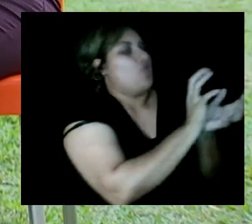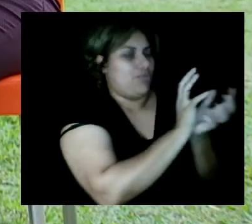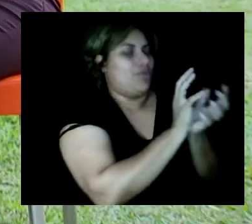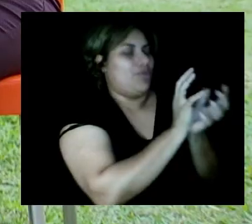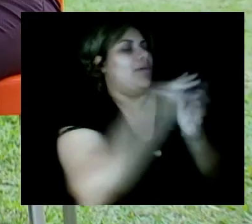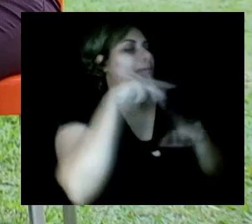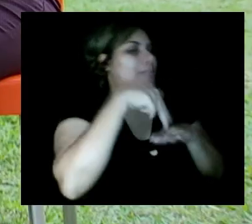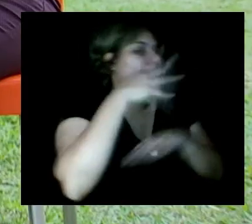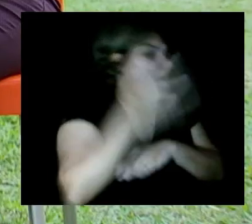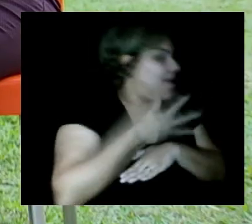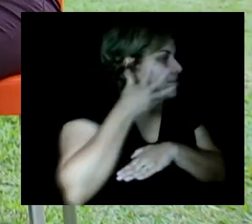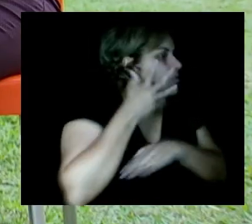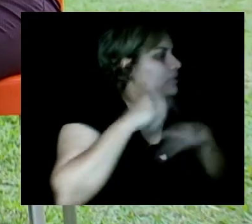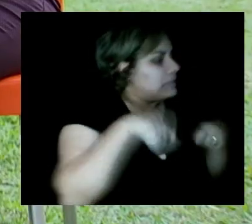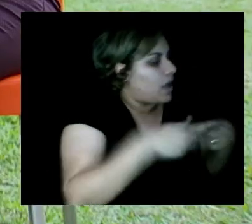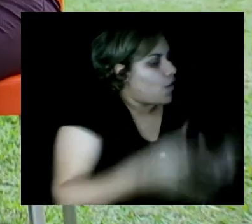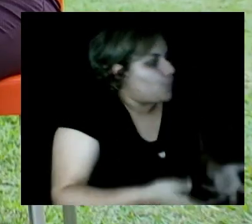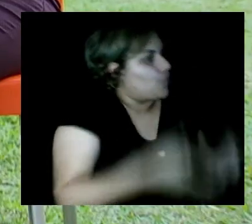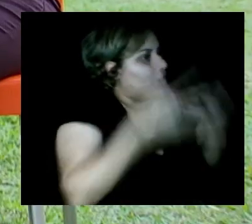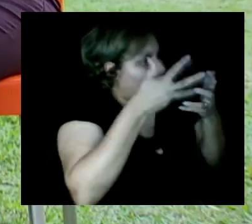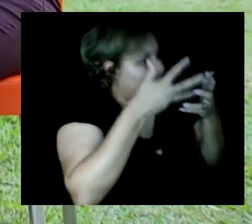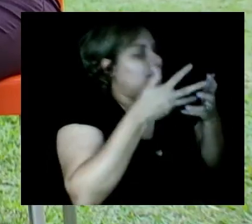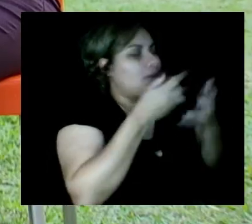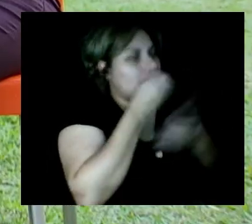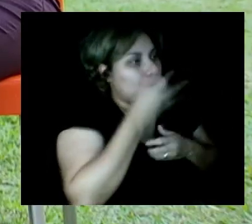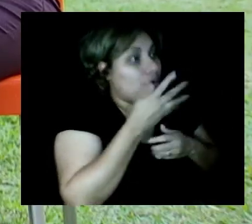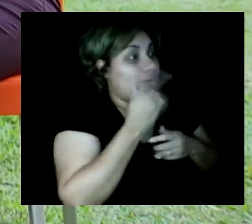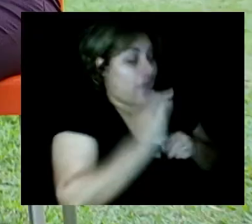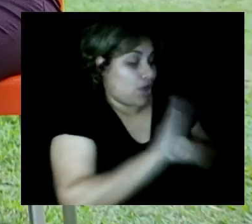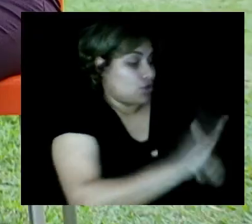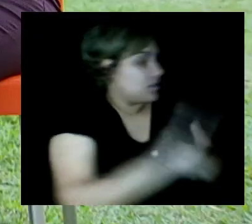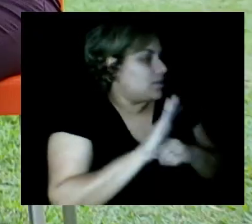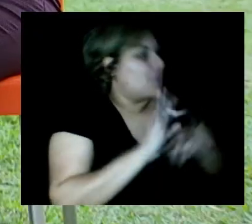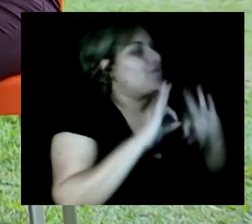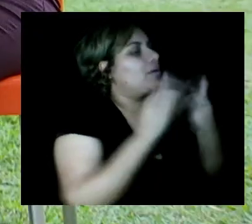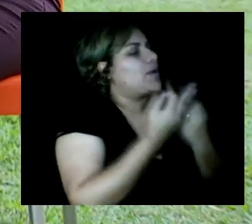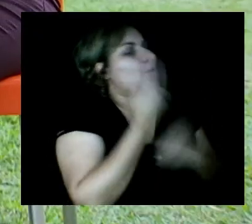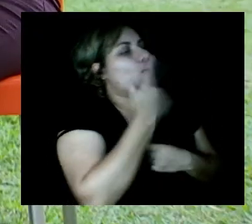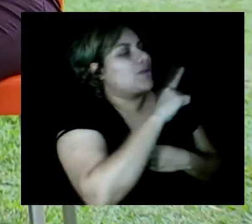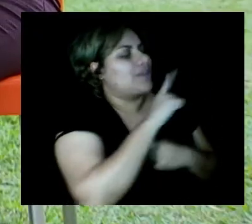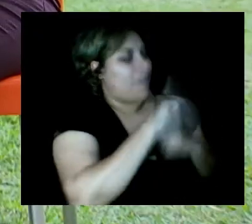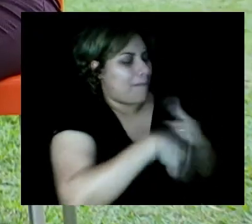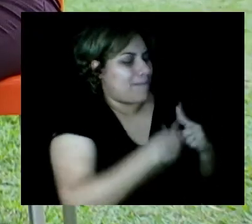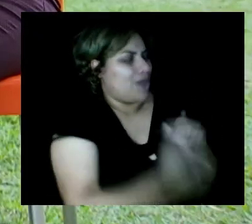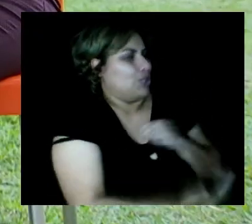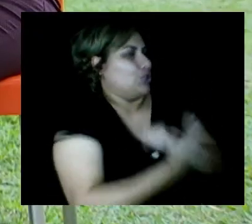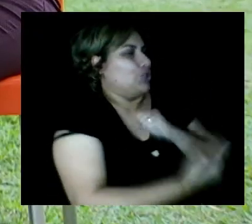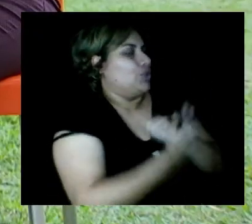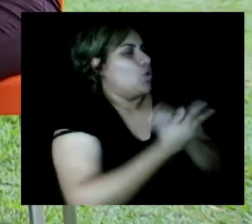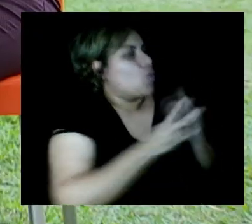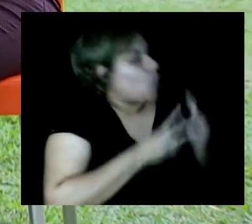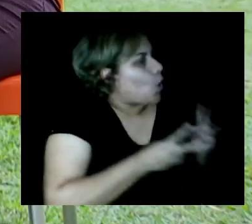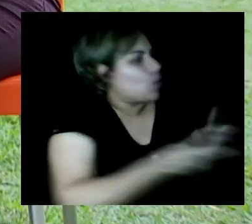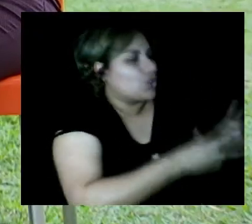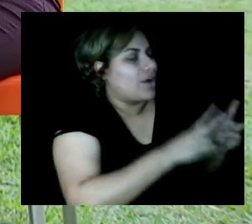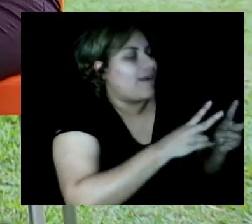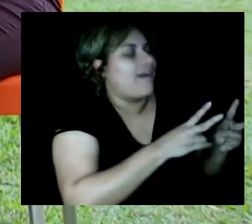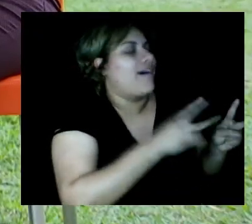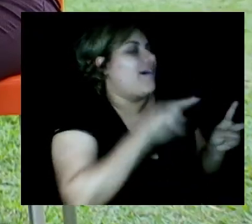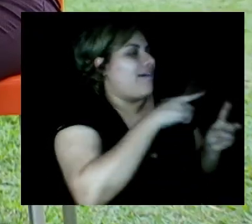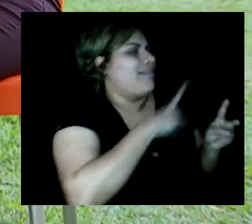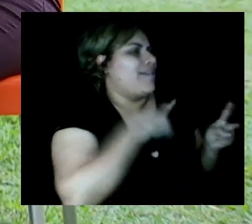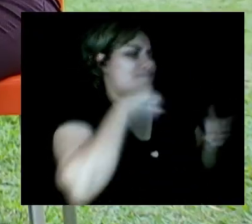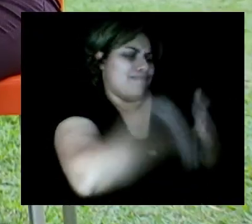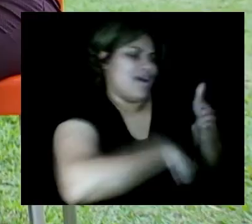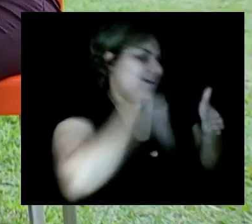trazer esse acolhimento para as famílias, para que elas consigam também aí ter um reforço para continuar nessa batalha, né?